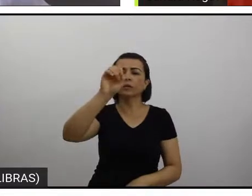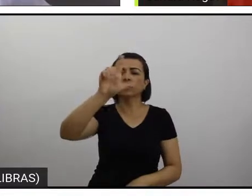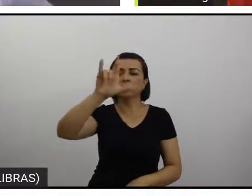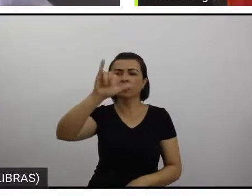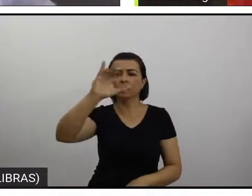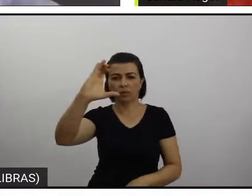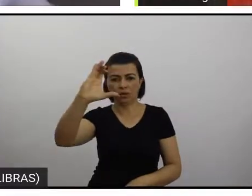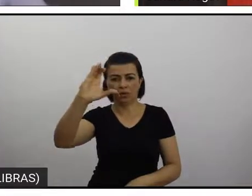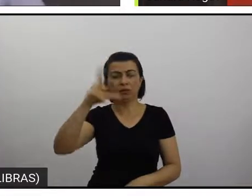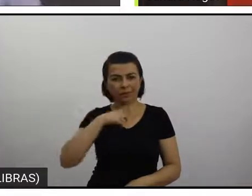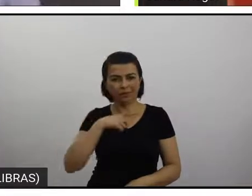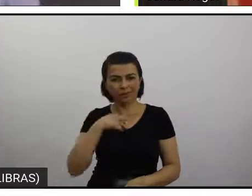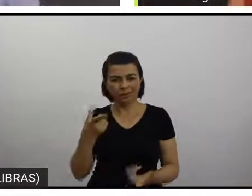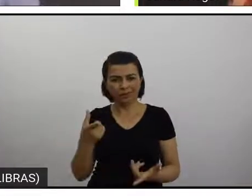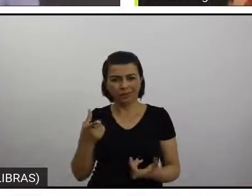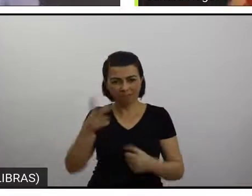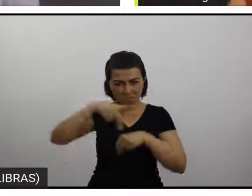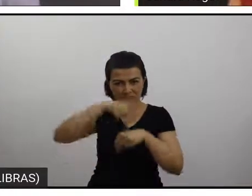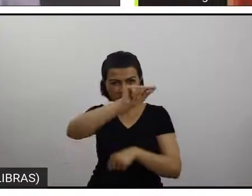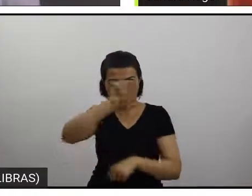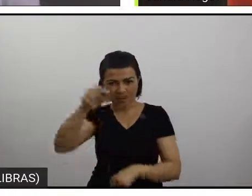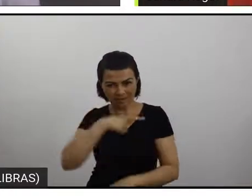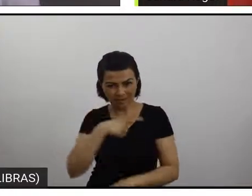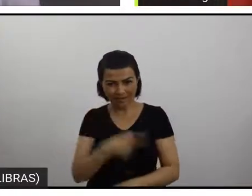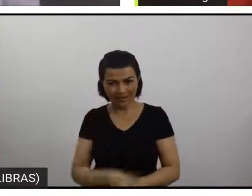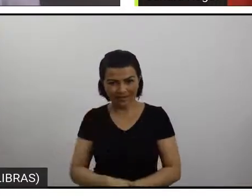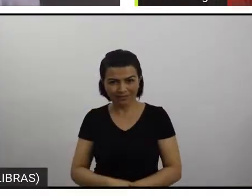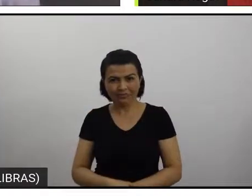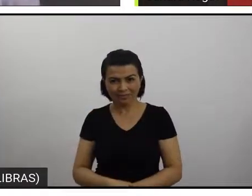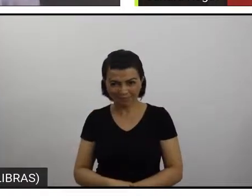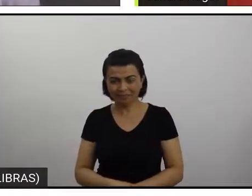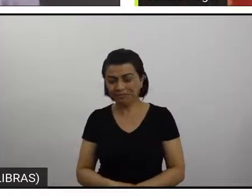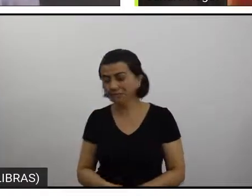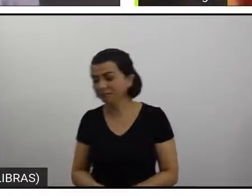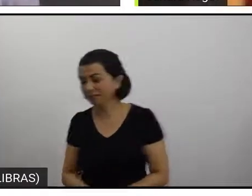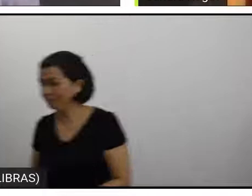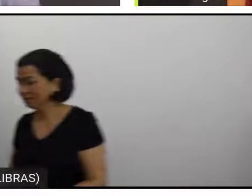internacionais, assim. Porque aí eu passei um ano